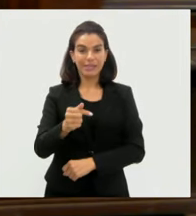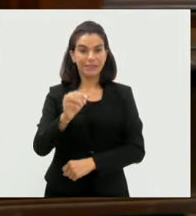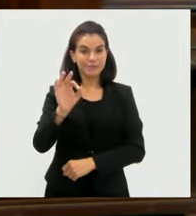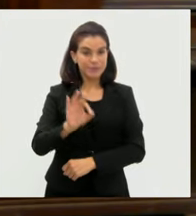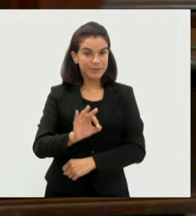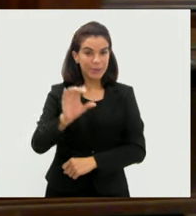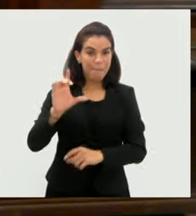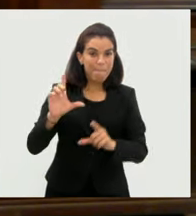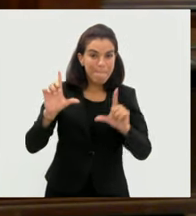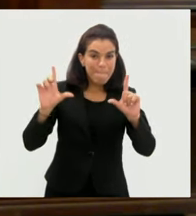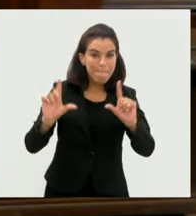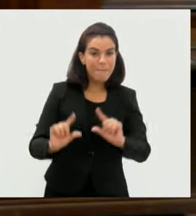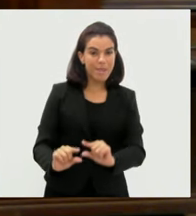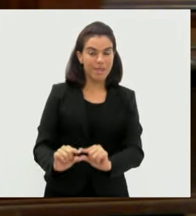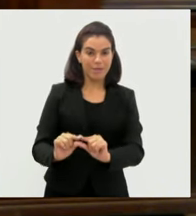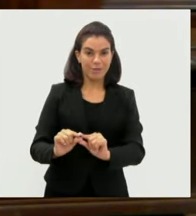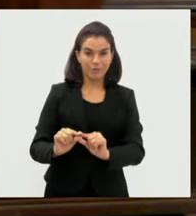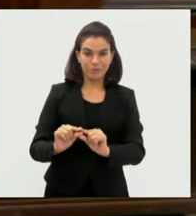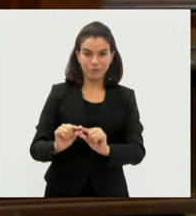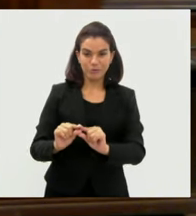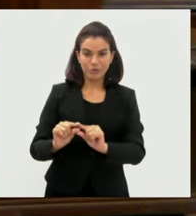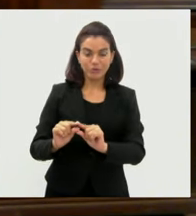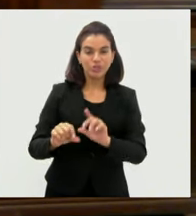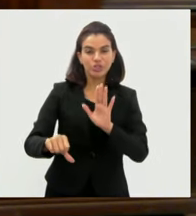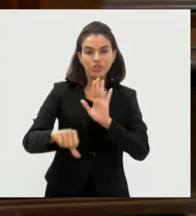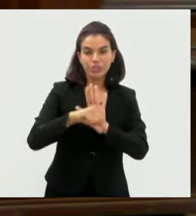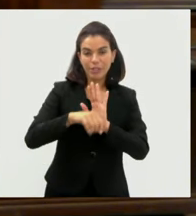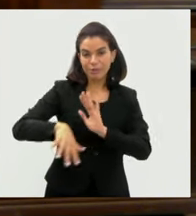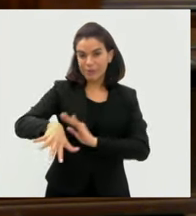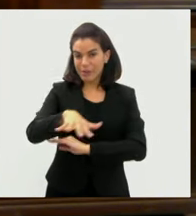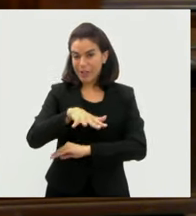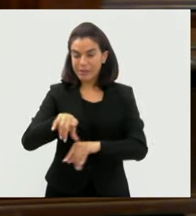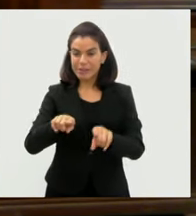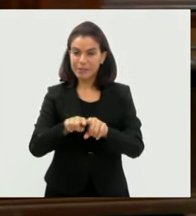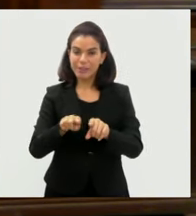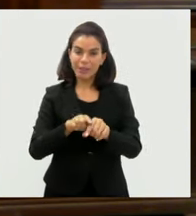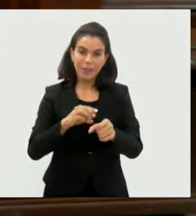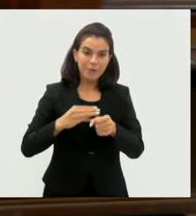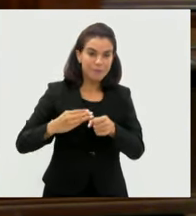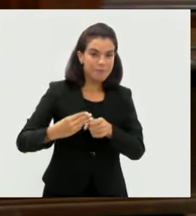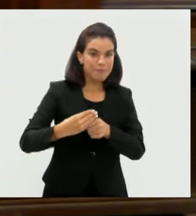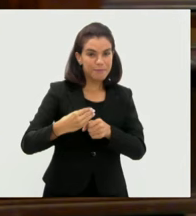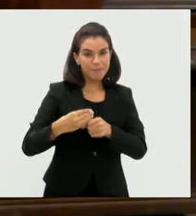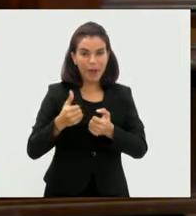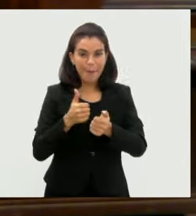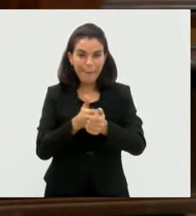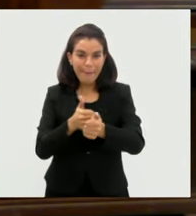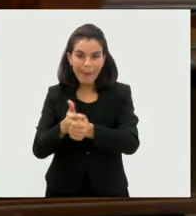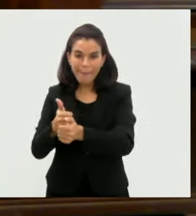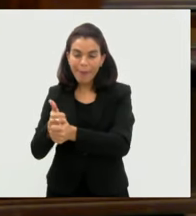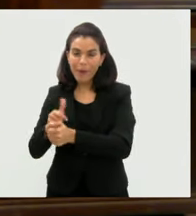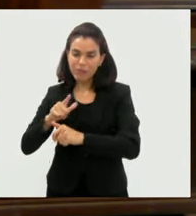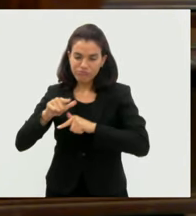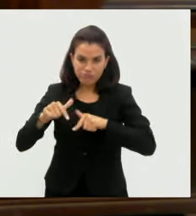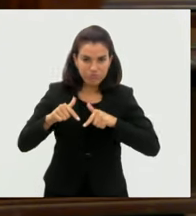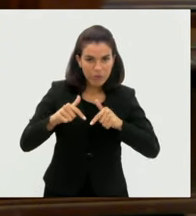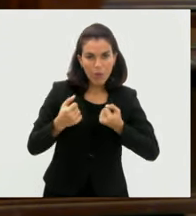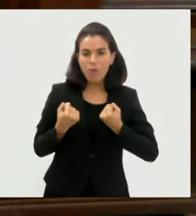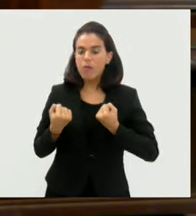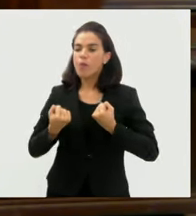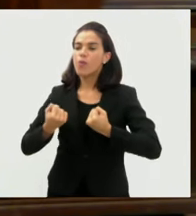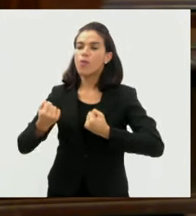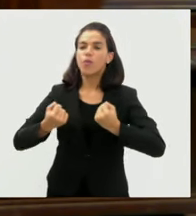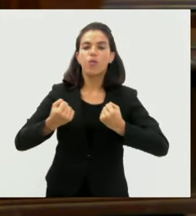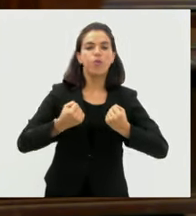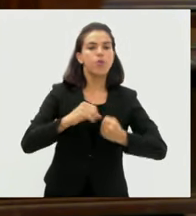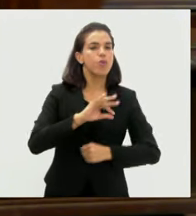criminalidade no centro da cidade e nos bairros circunvizinhos, aonde tem a atuação do segurança presente. Tudo